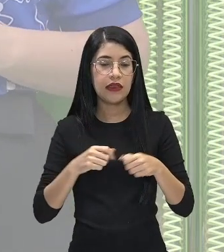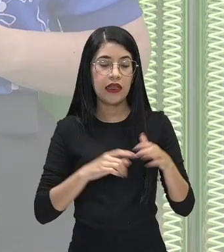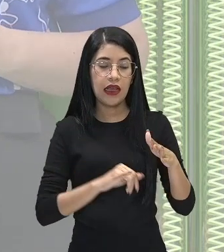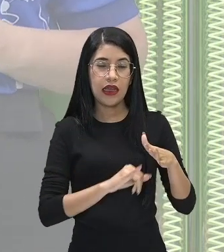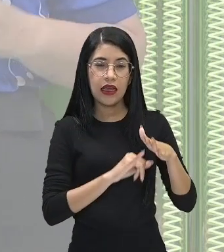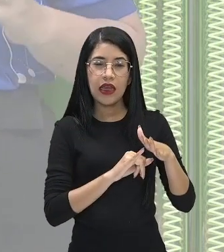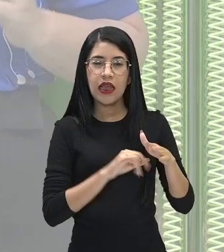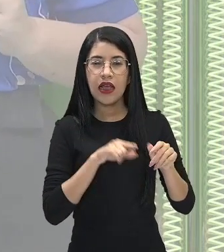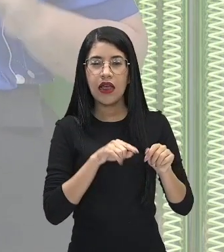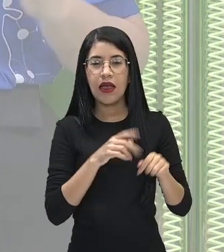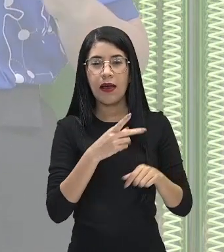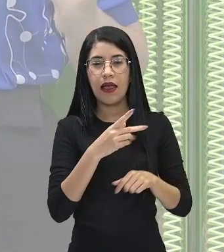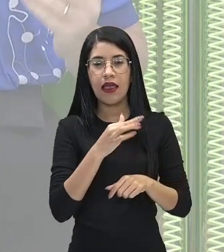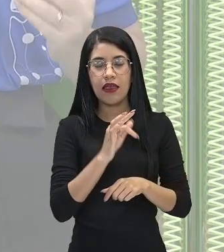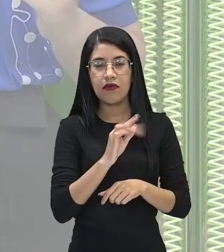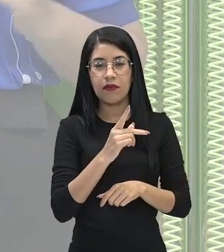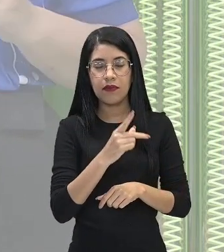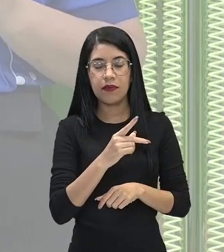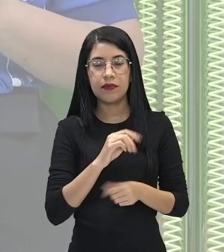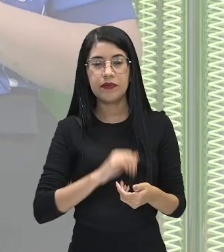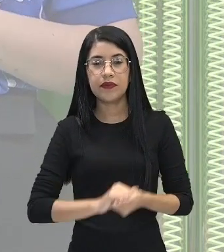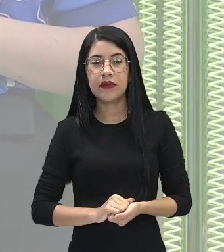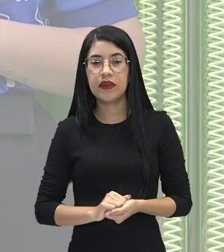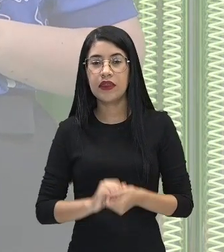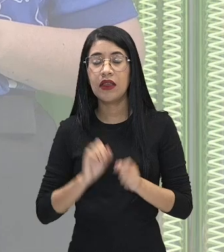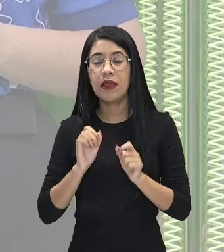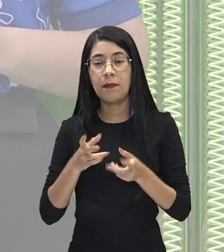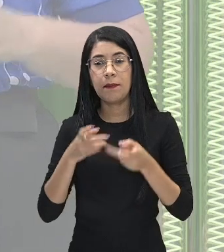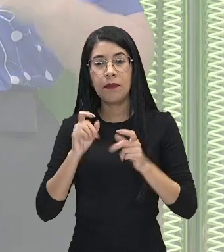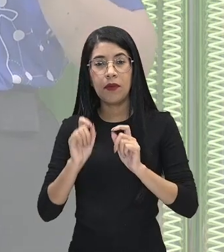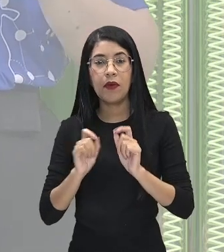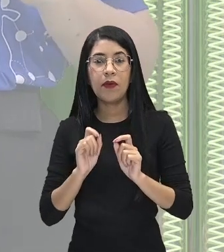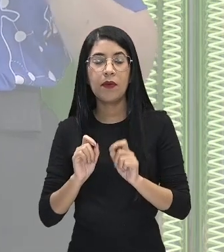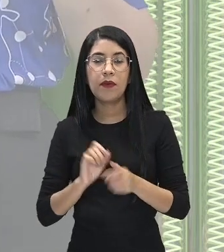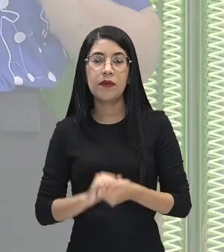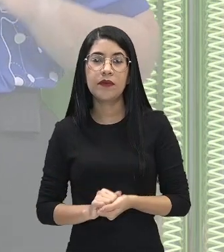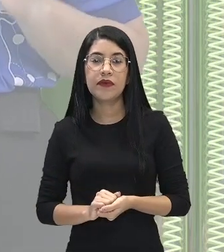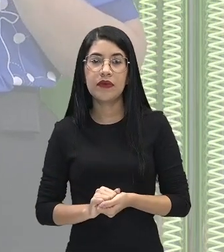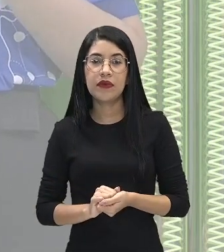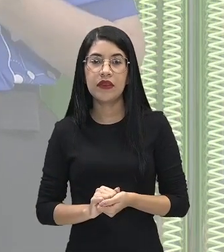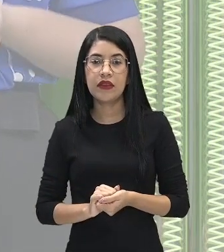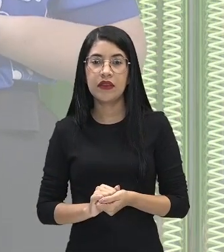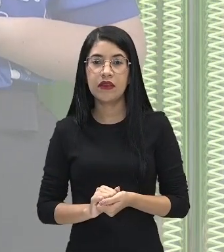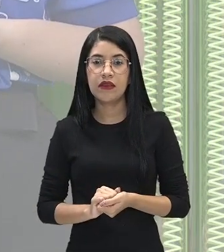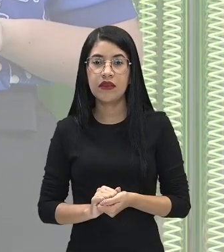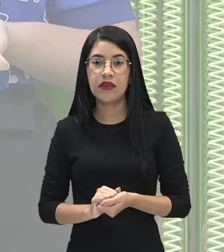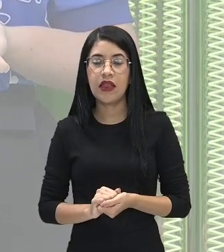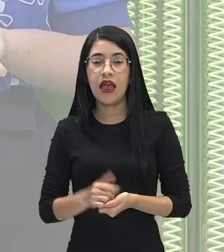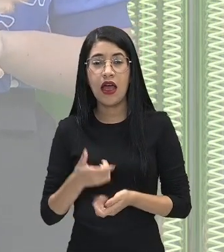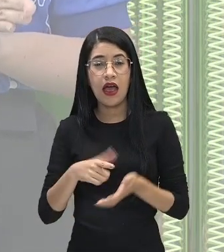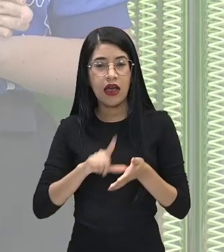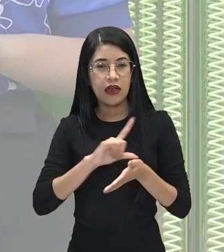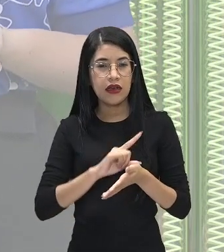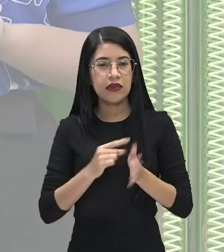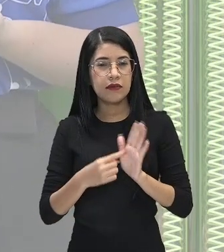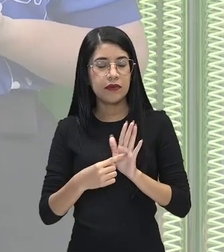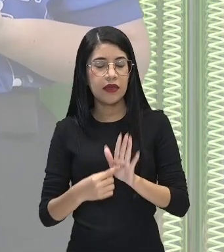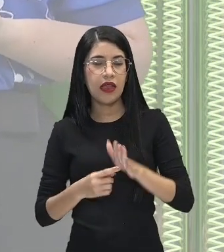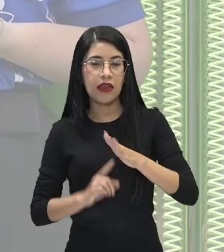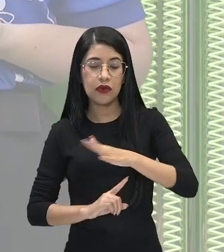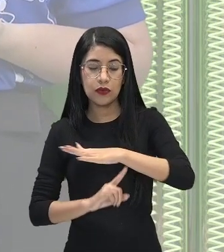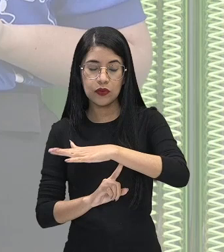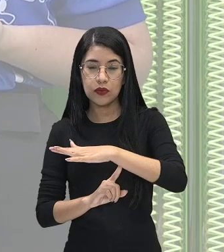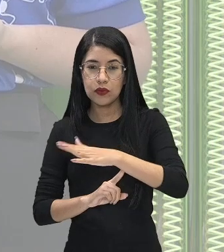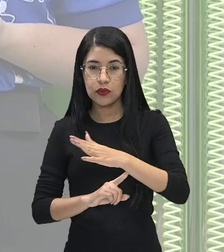Então, você viu aí que na alavanca interresistente, a resistência está no centro, entre o ponto de